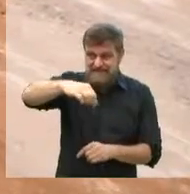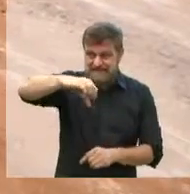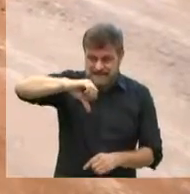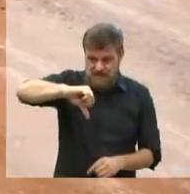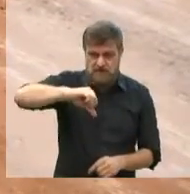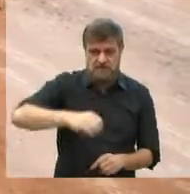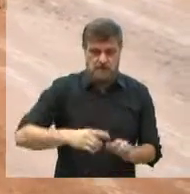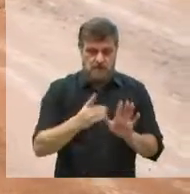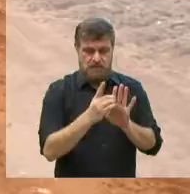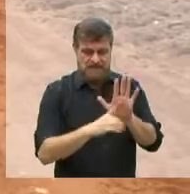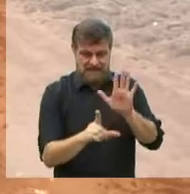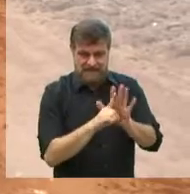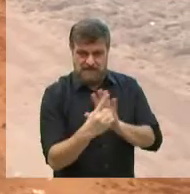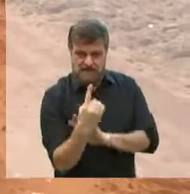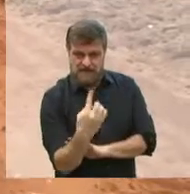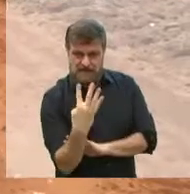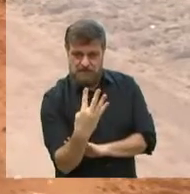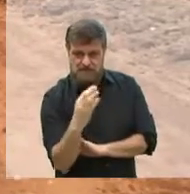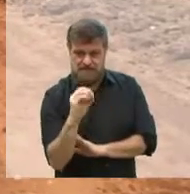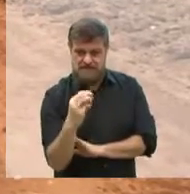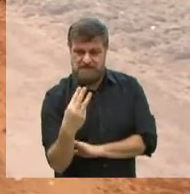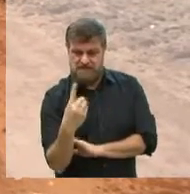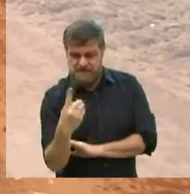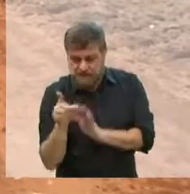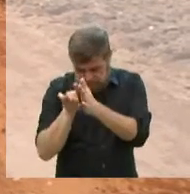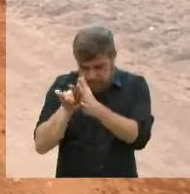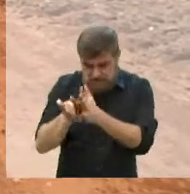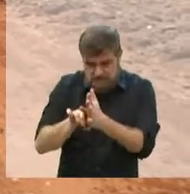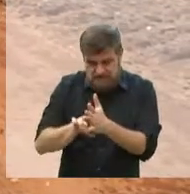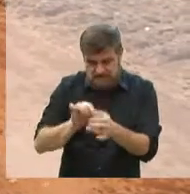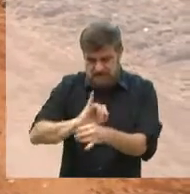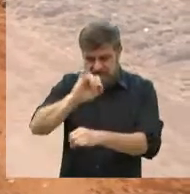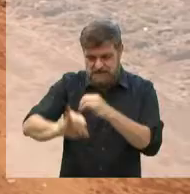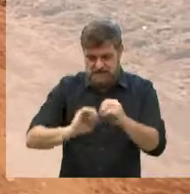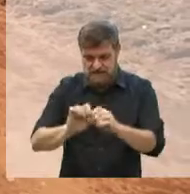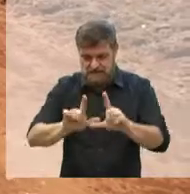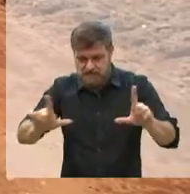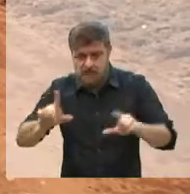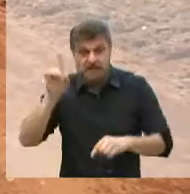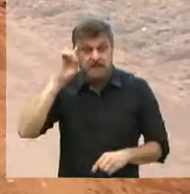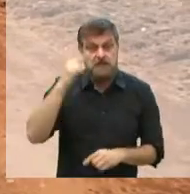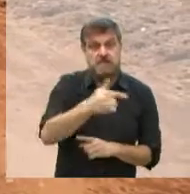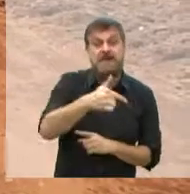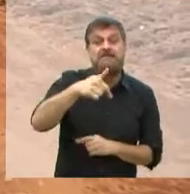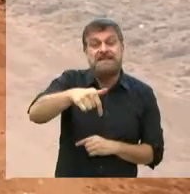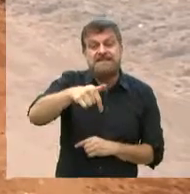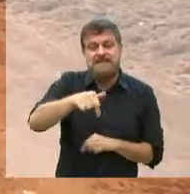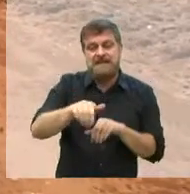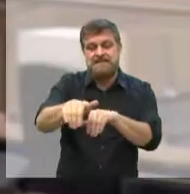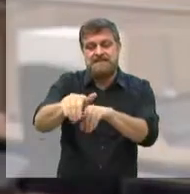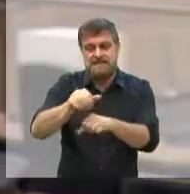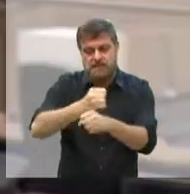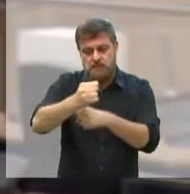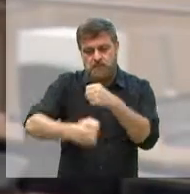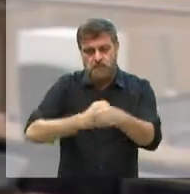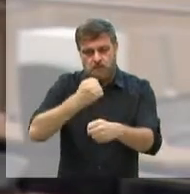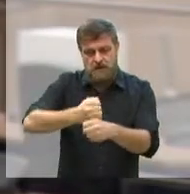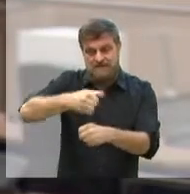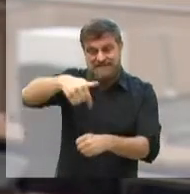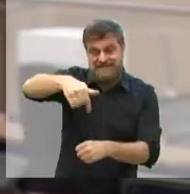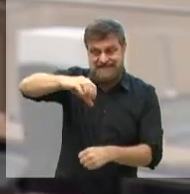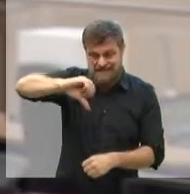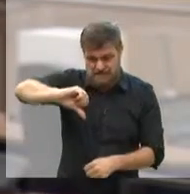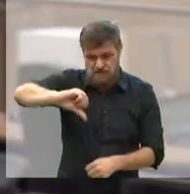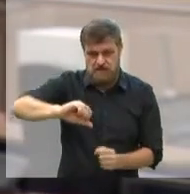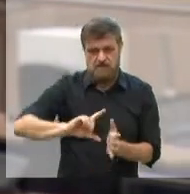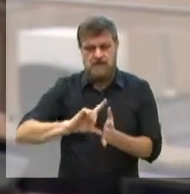1979, o decreto 14.031, pode pesquisar na internet, do dia 27 de setembro de 79.